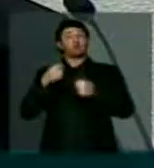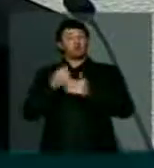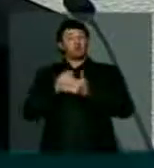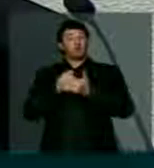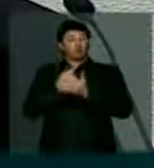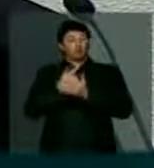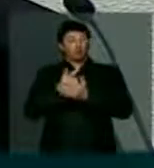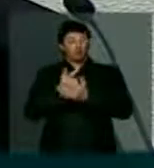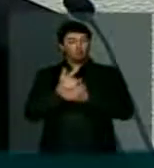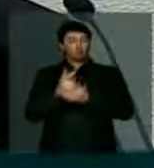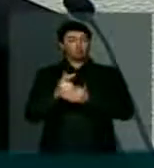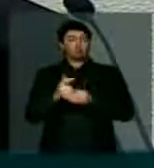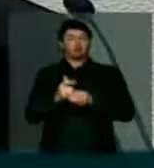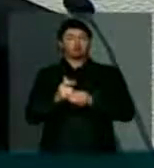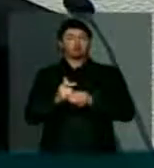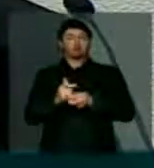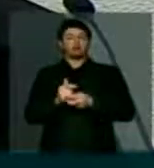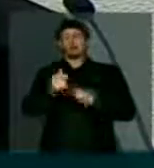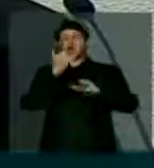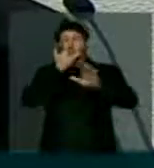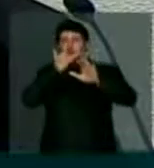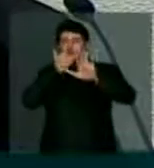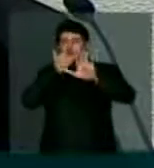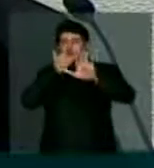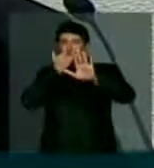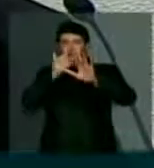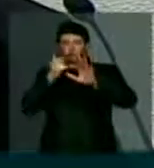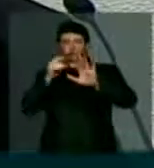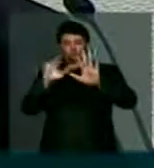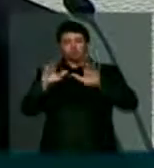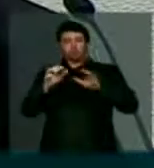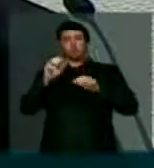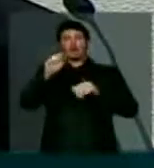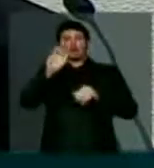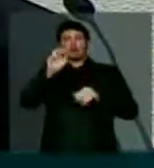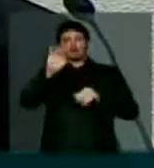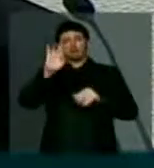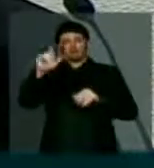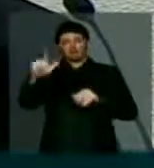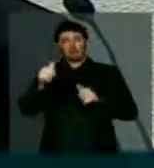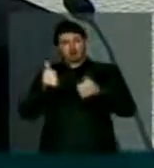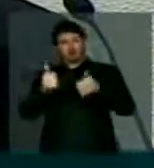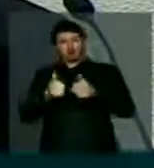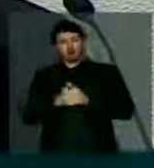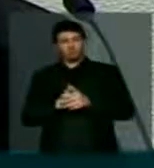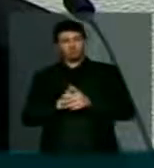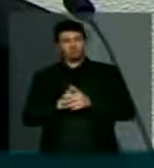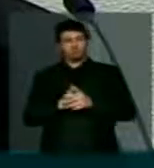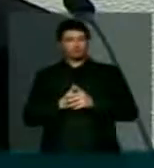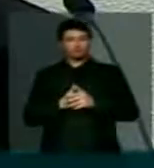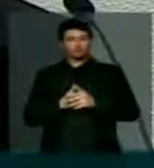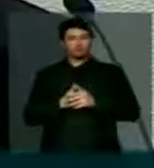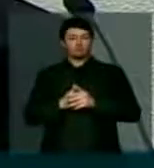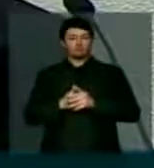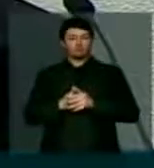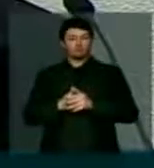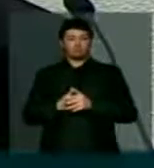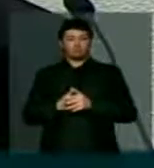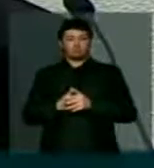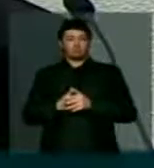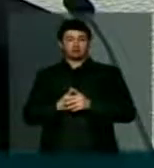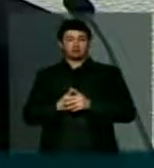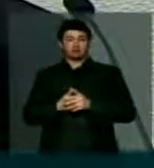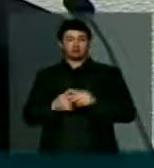valor estabelecido numa não é fórmula multa, matemática. Desculpa. É o valor arbitrado. Pagamos um valor arbitrado pelo